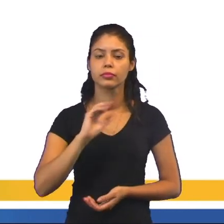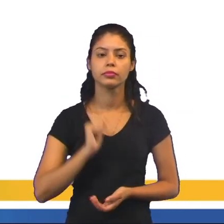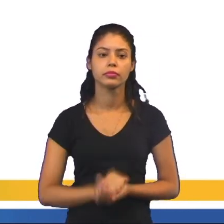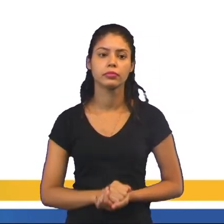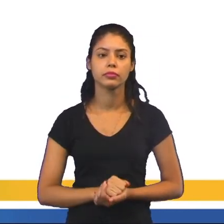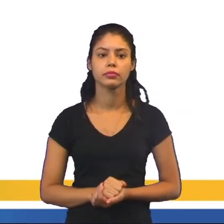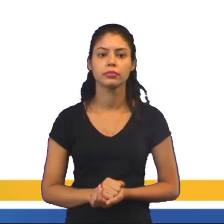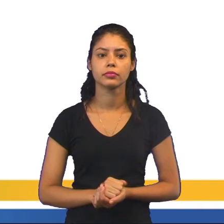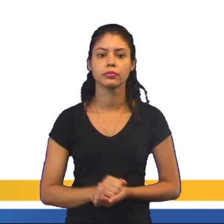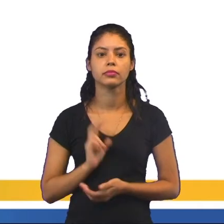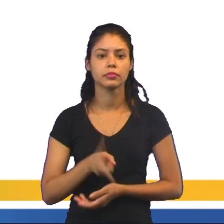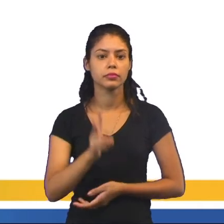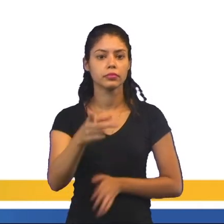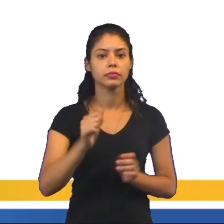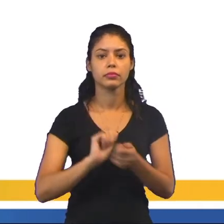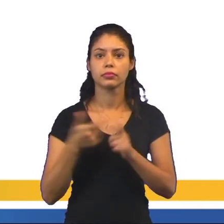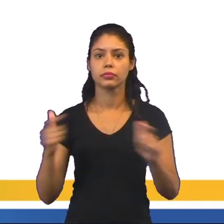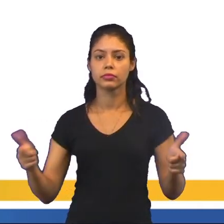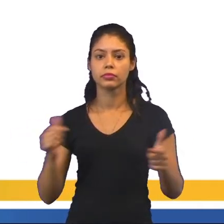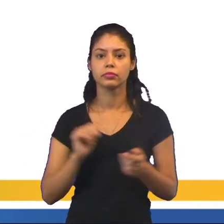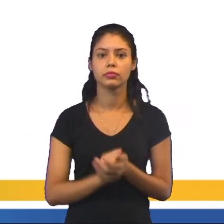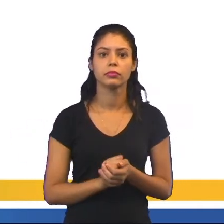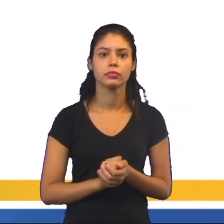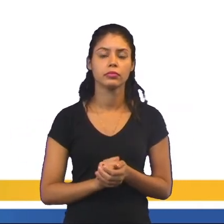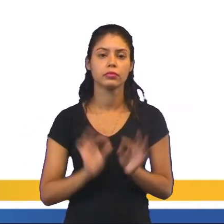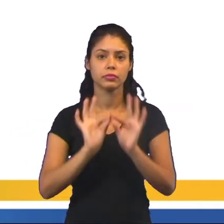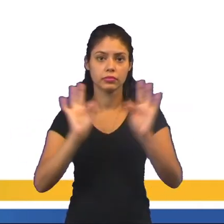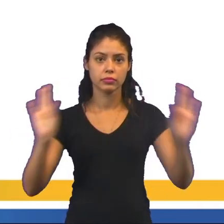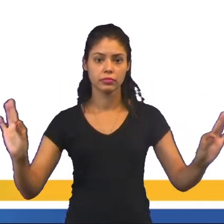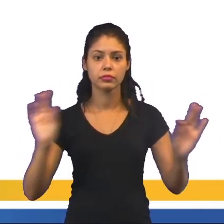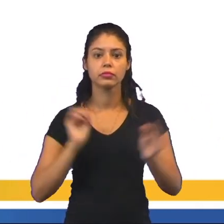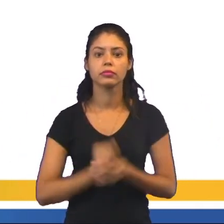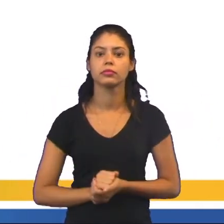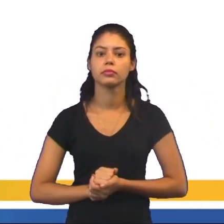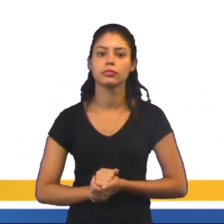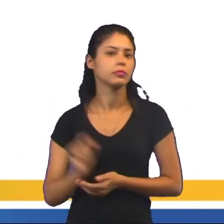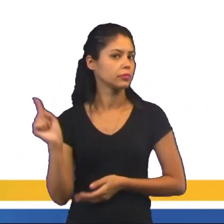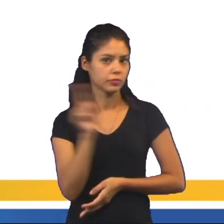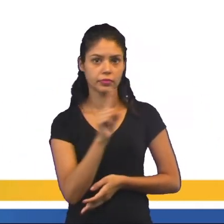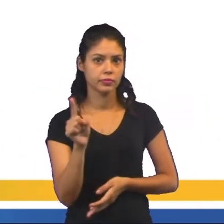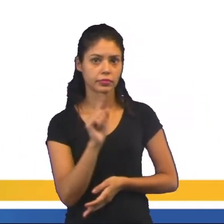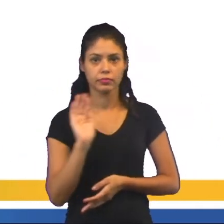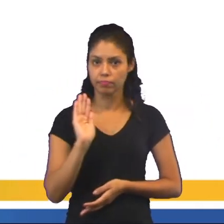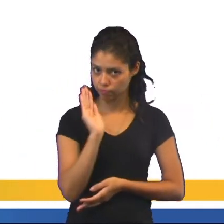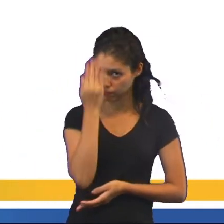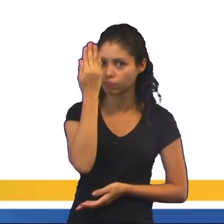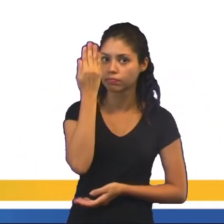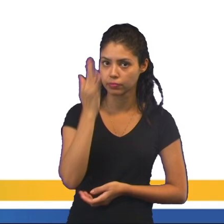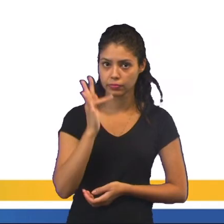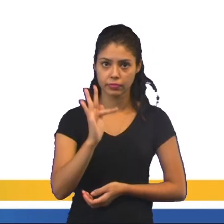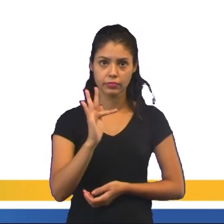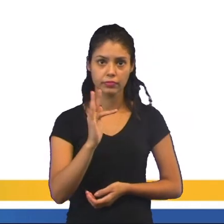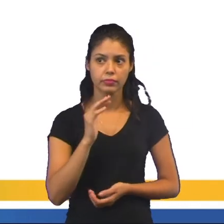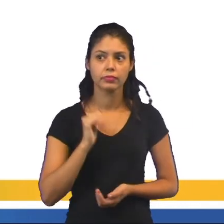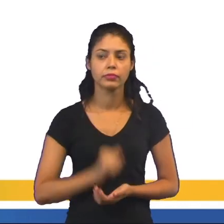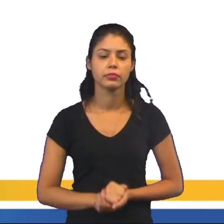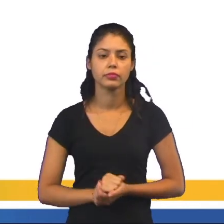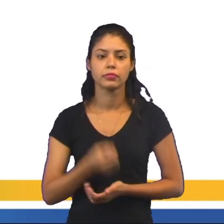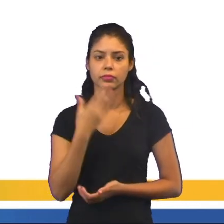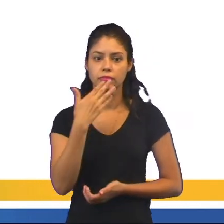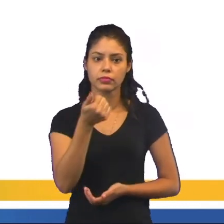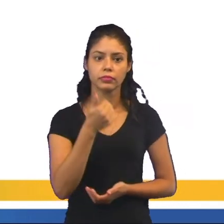os segmentos de reta são maiores que as retas? Não, aí é falso, tudo